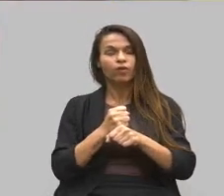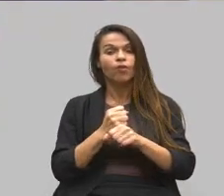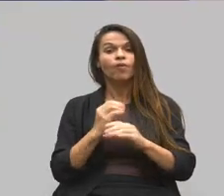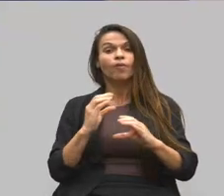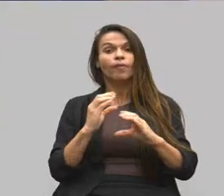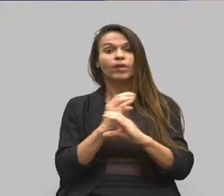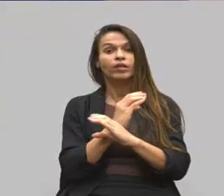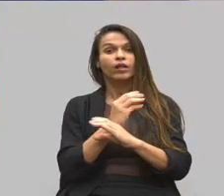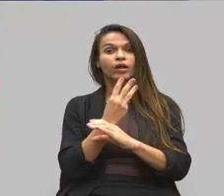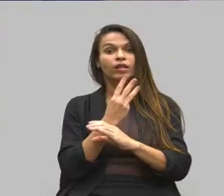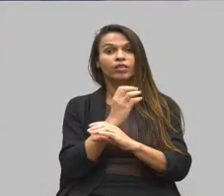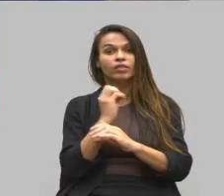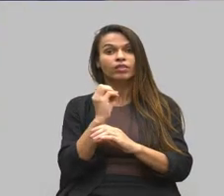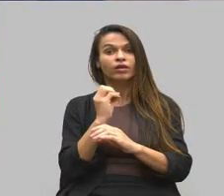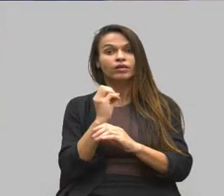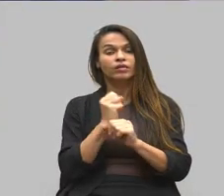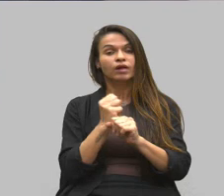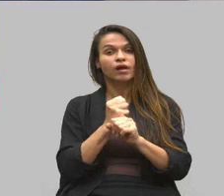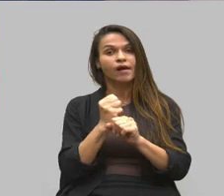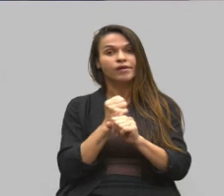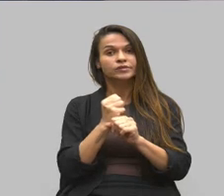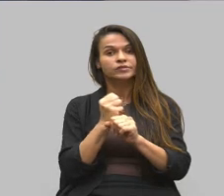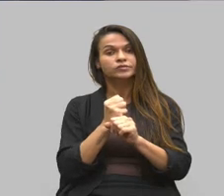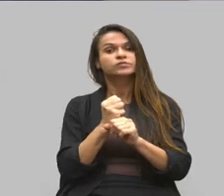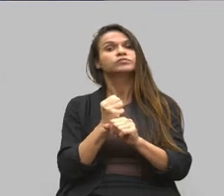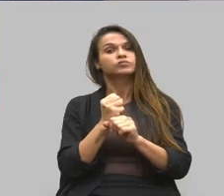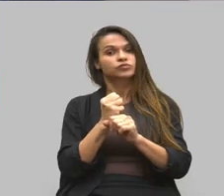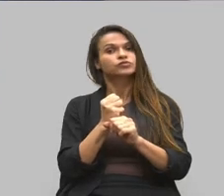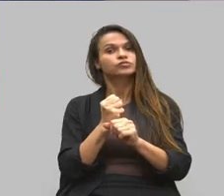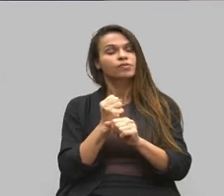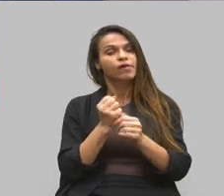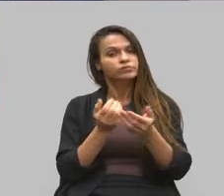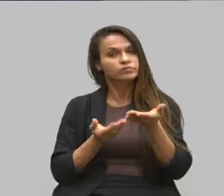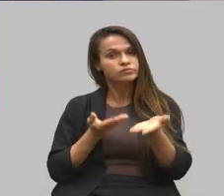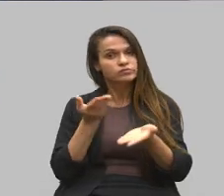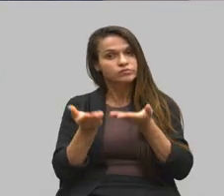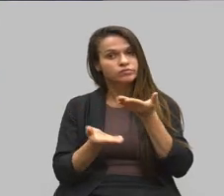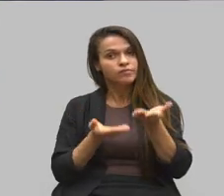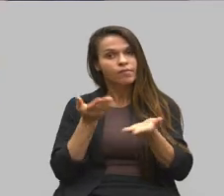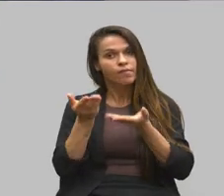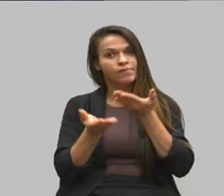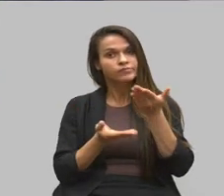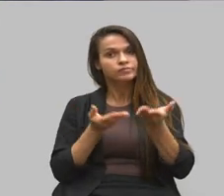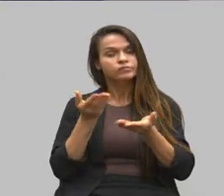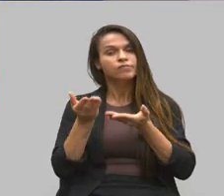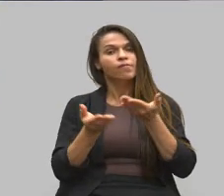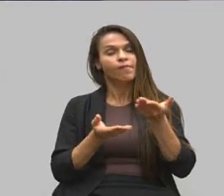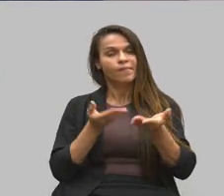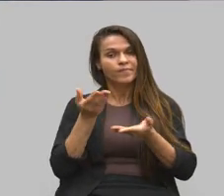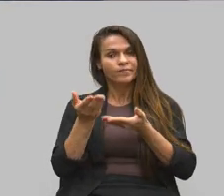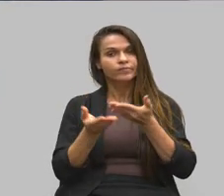anos de serviços prestados a a um raio de atuação de mais de